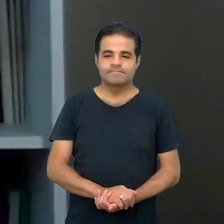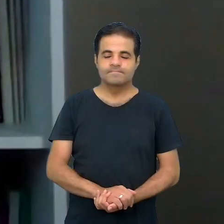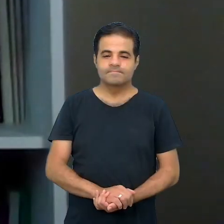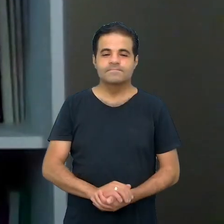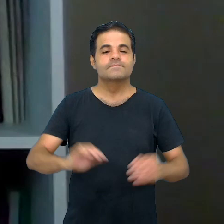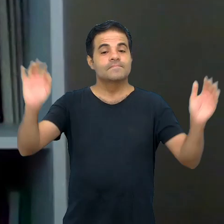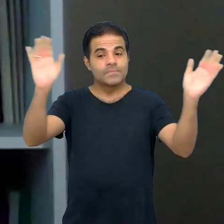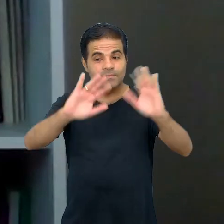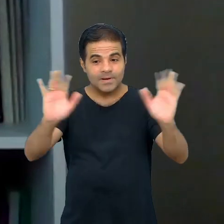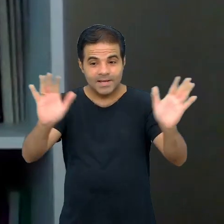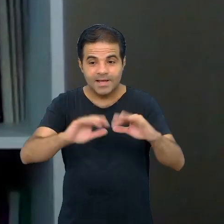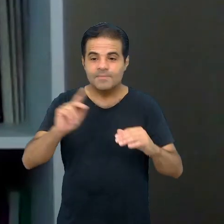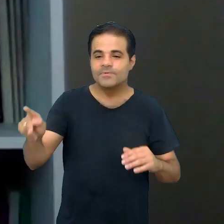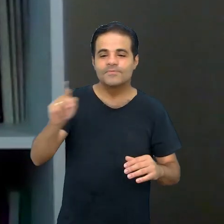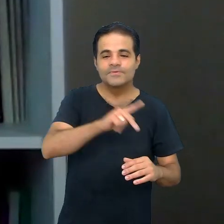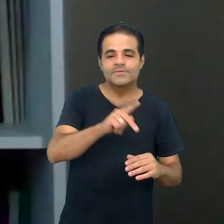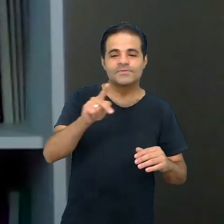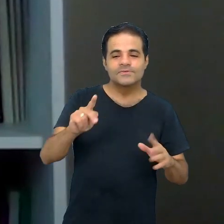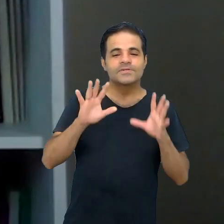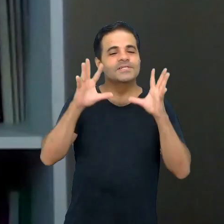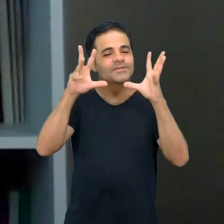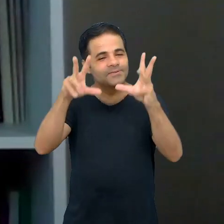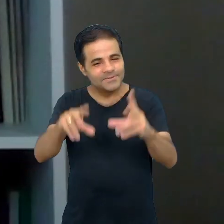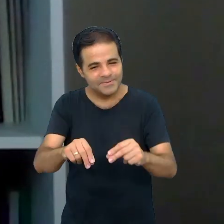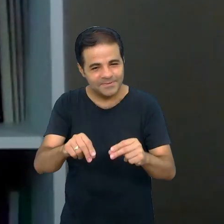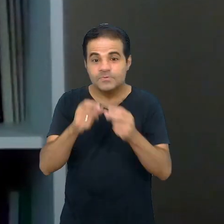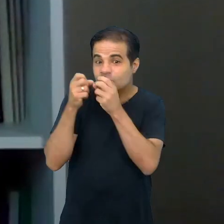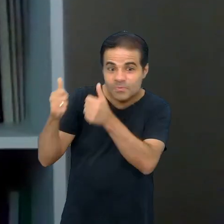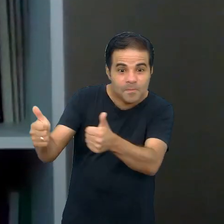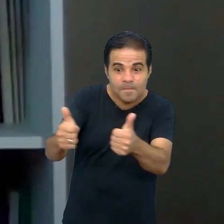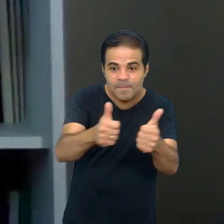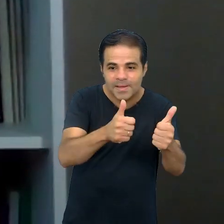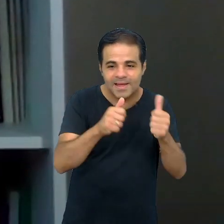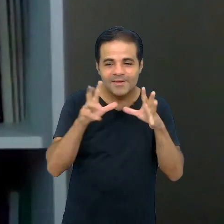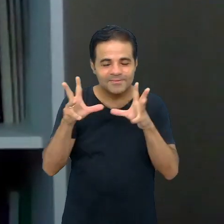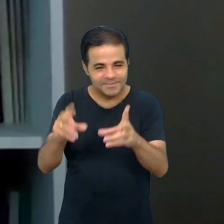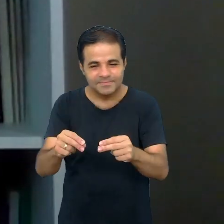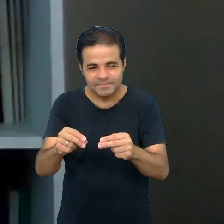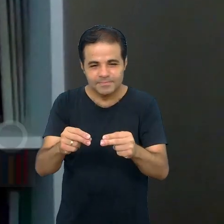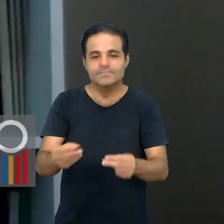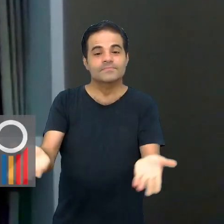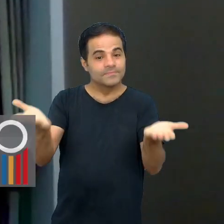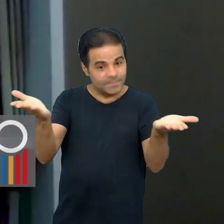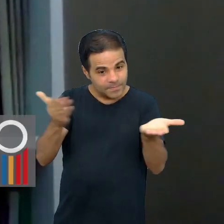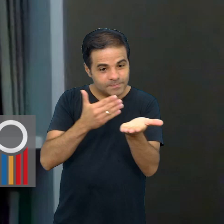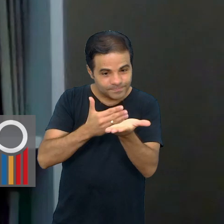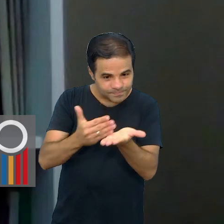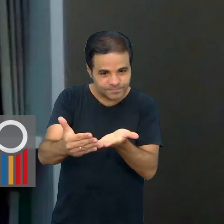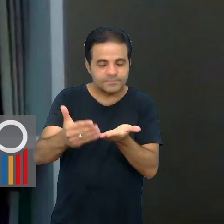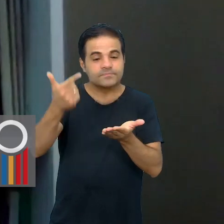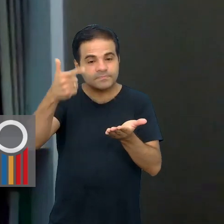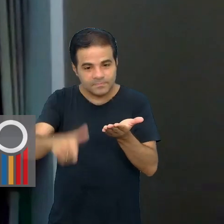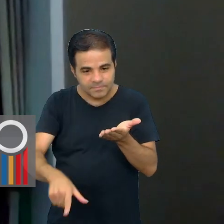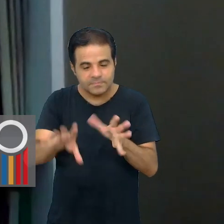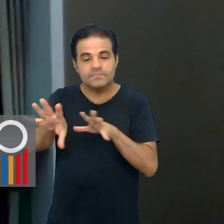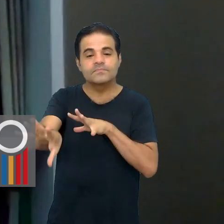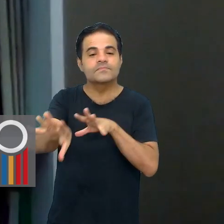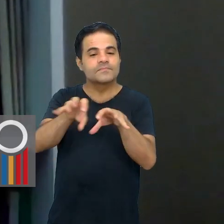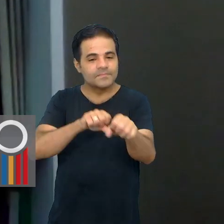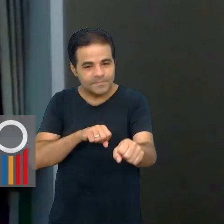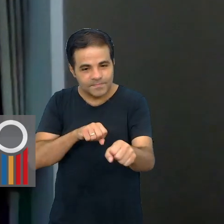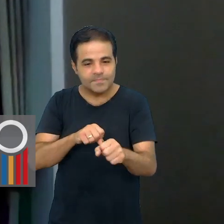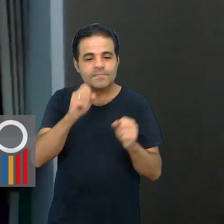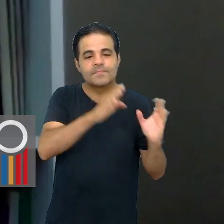Olá, professores e professoras, tudo bem com vocês? Vamos dar início a mais uma formação